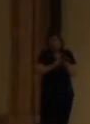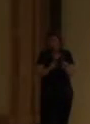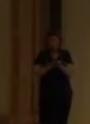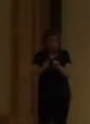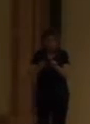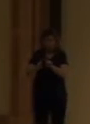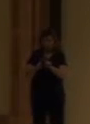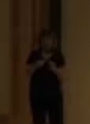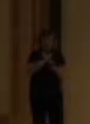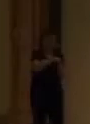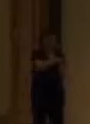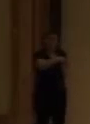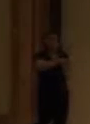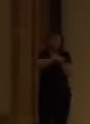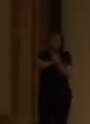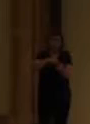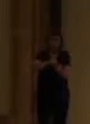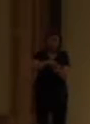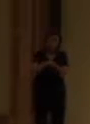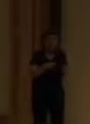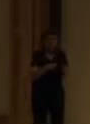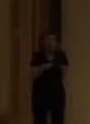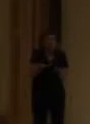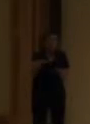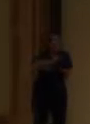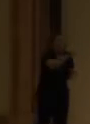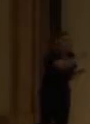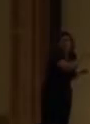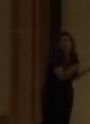que são produzidos. Ao mesmo tempo,